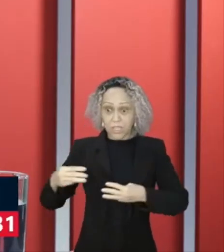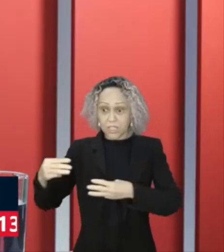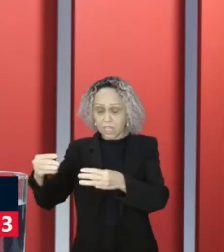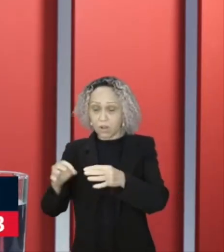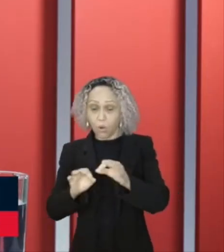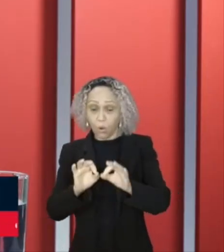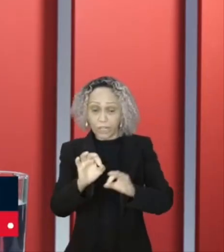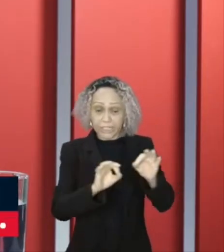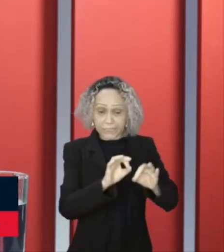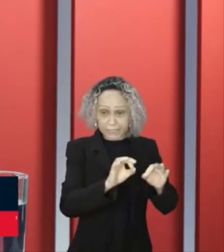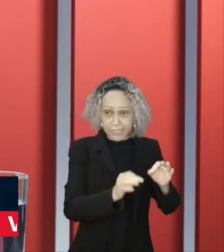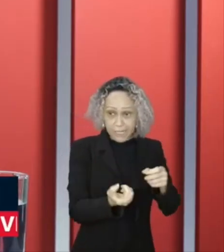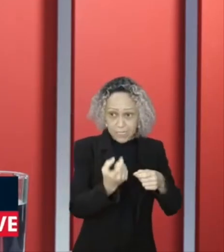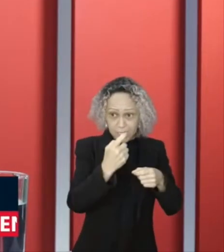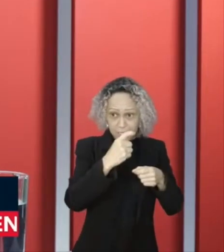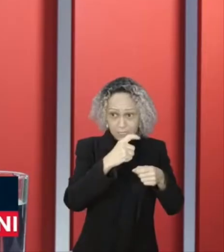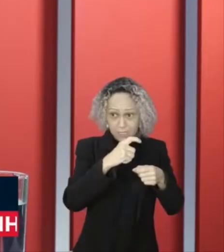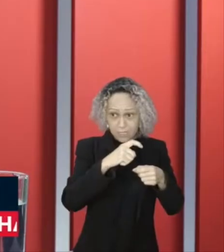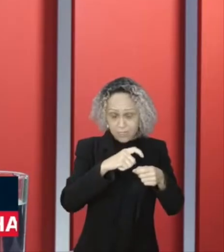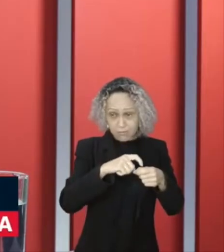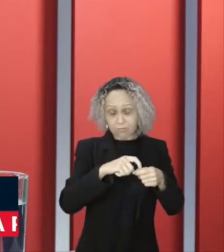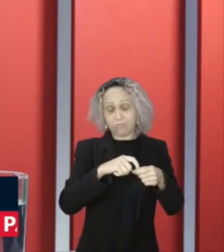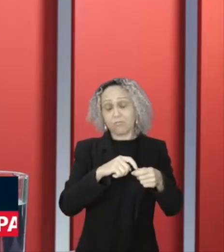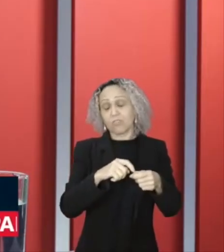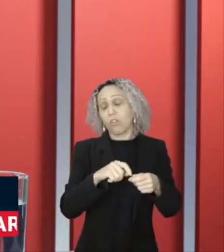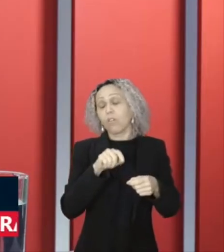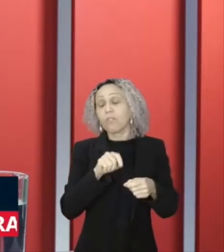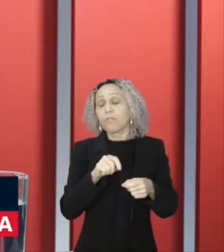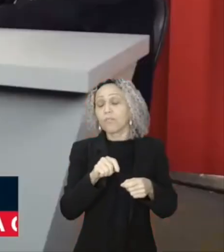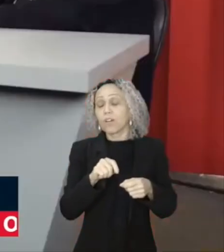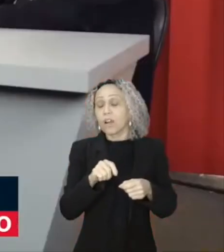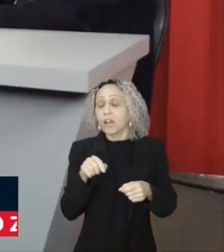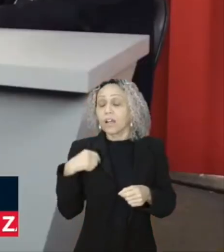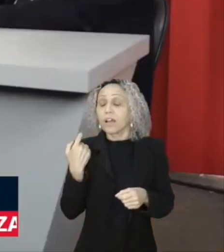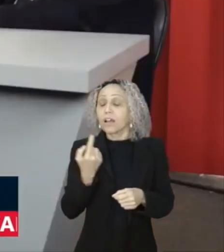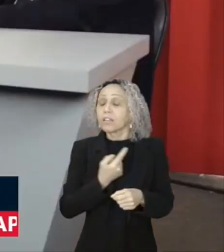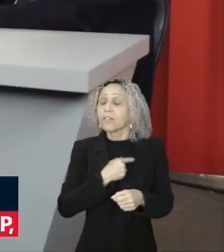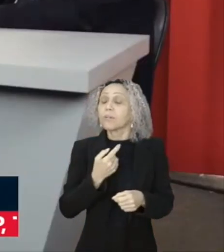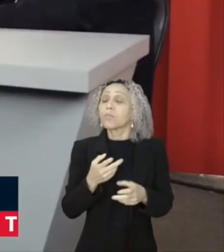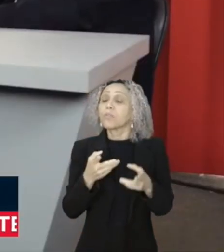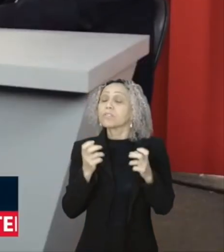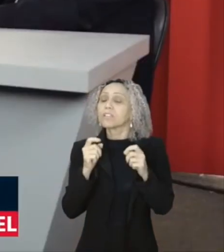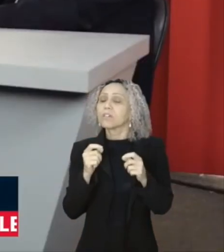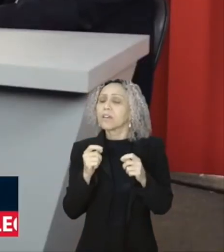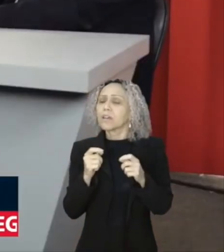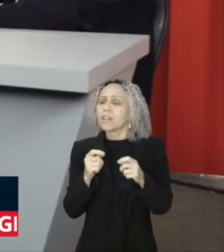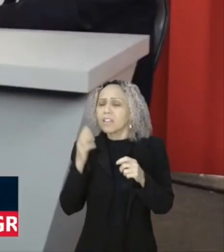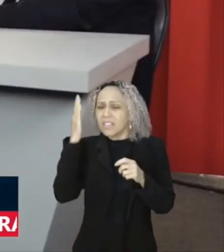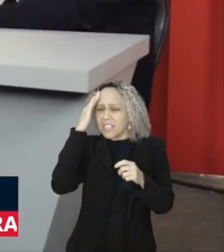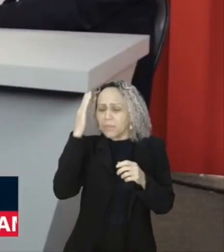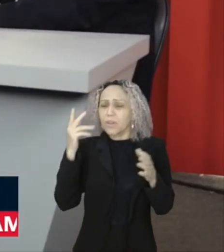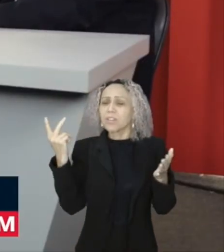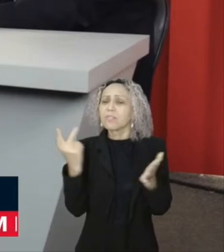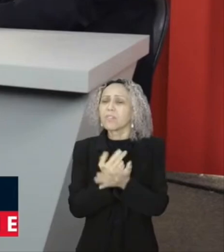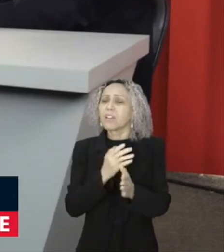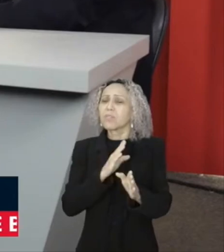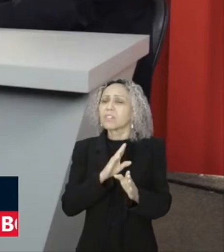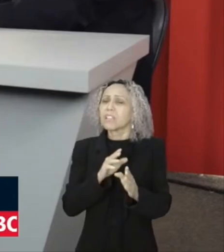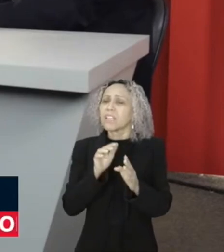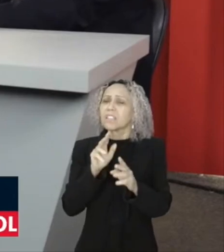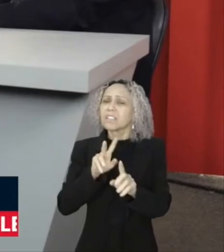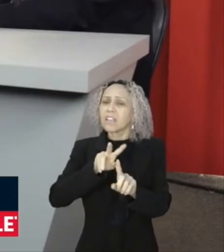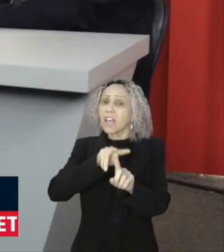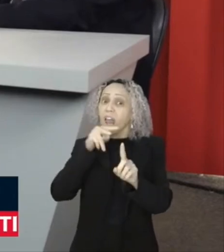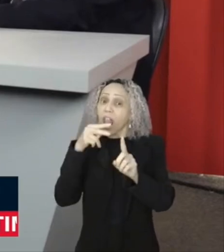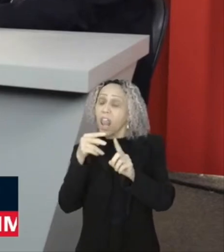esses ministérios ainda estão com os programas do governo anterior e com as ações